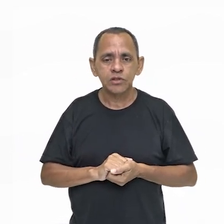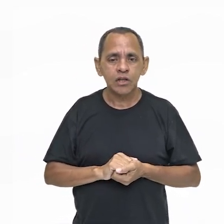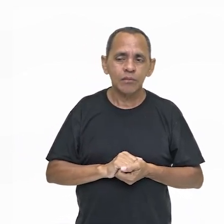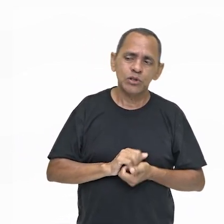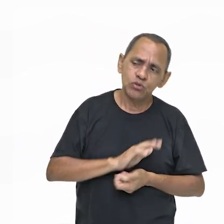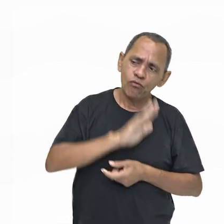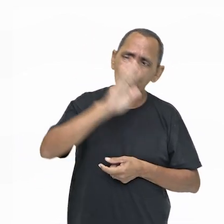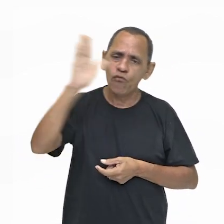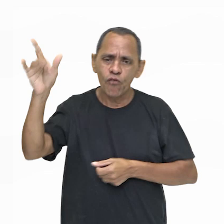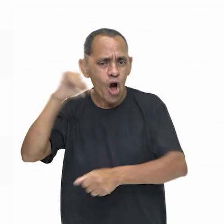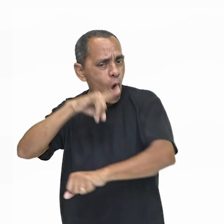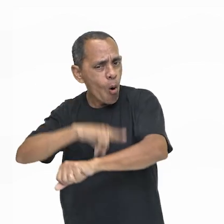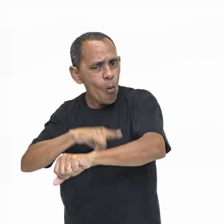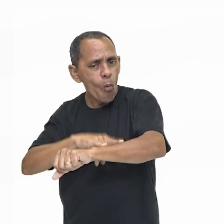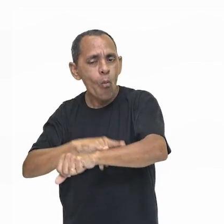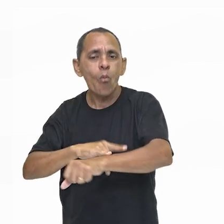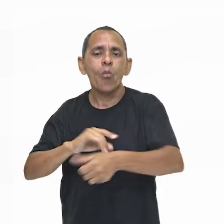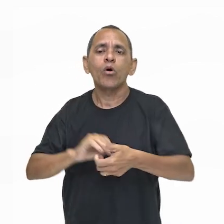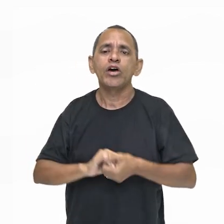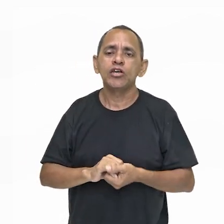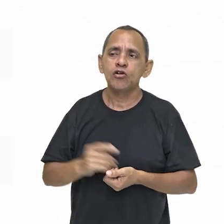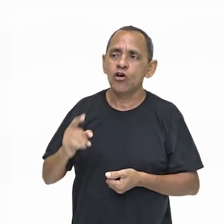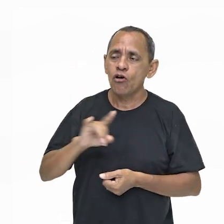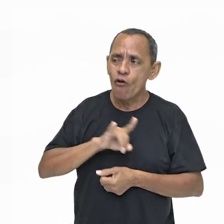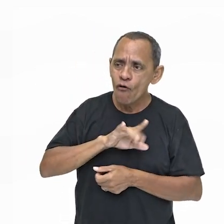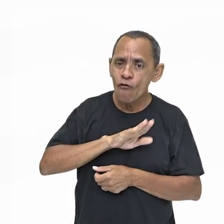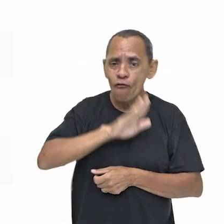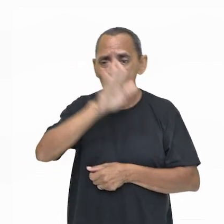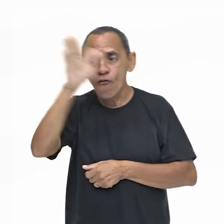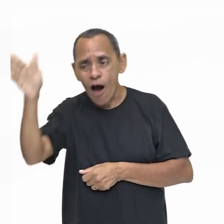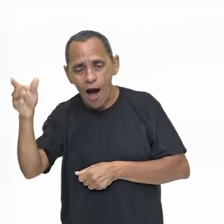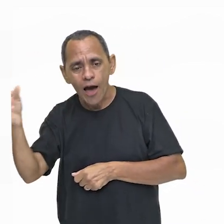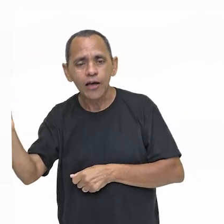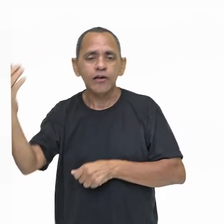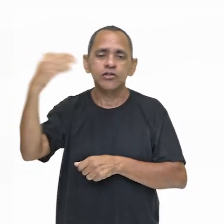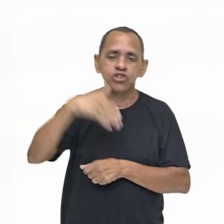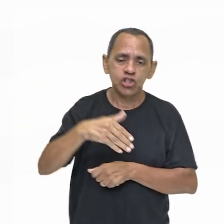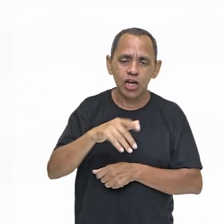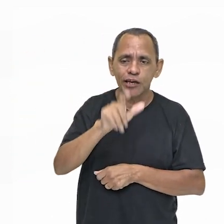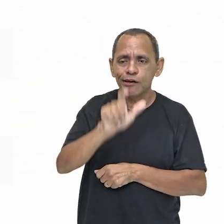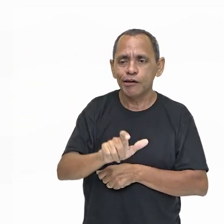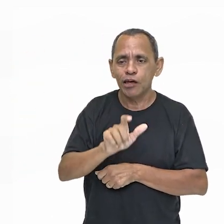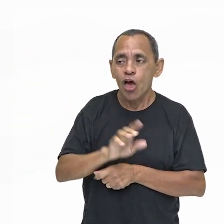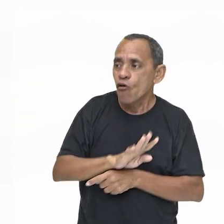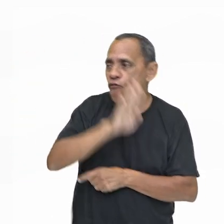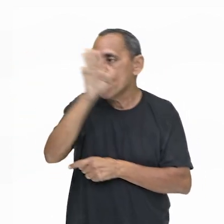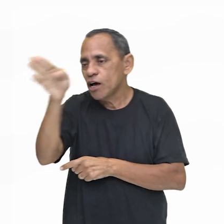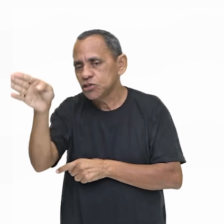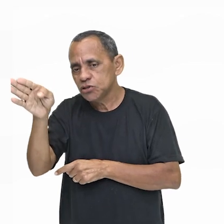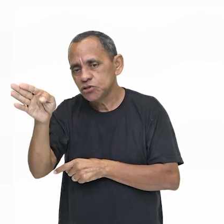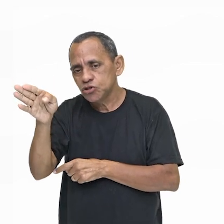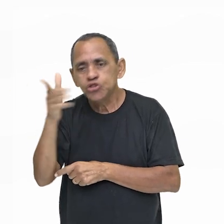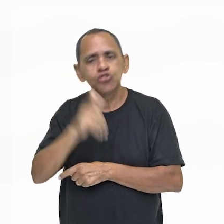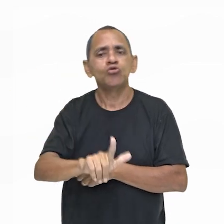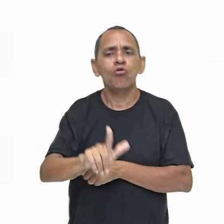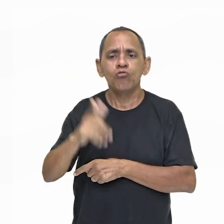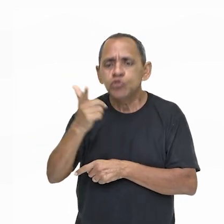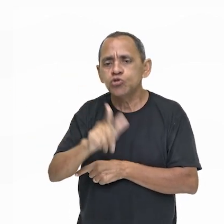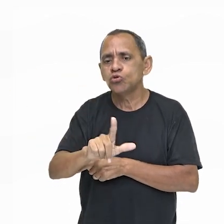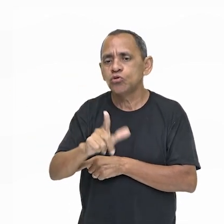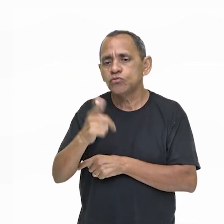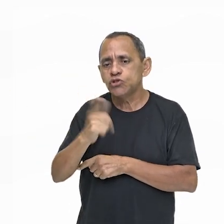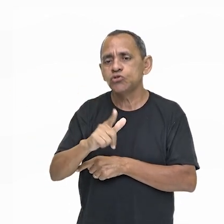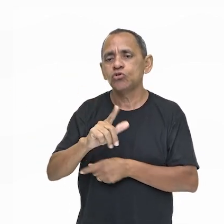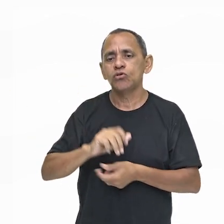quer ir de novo. E não é uma grande quantidade de urina, não. Às vezes é só um pouquinho,